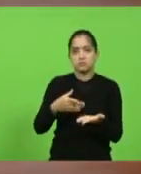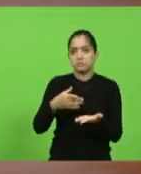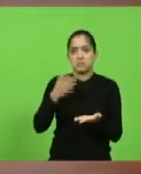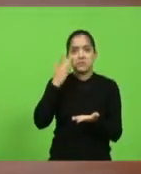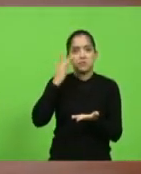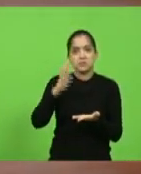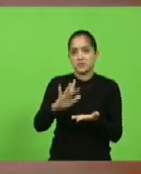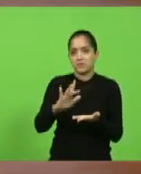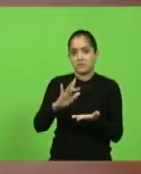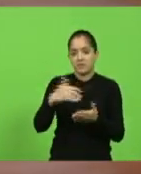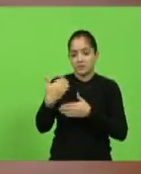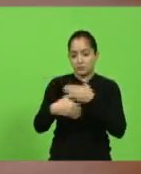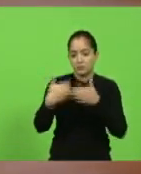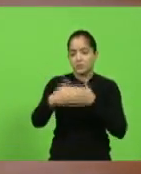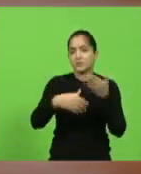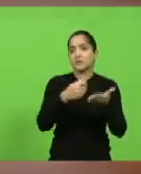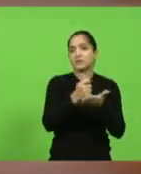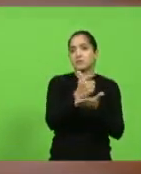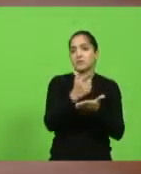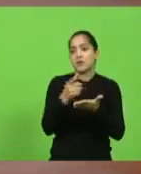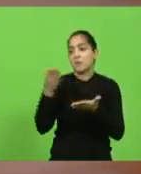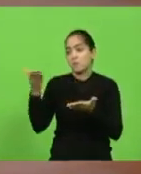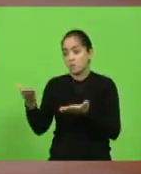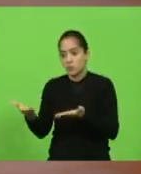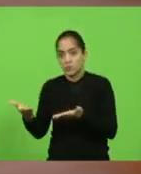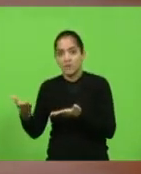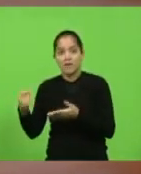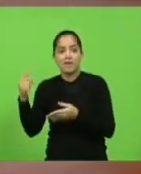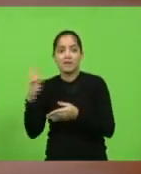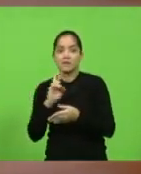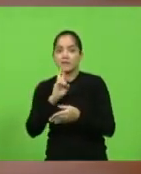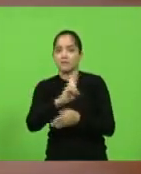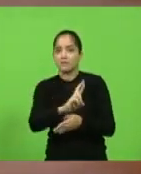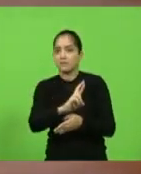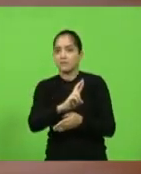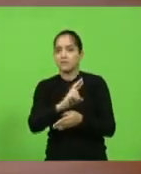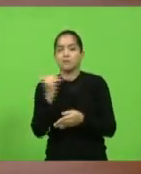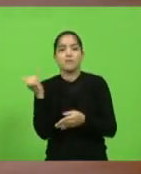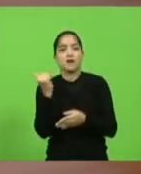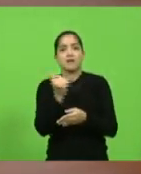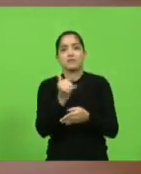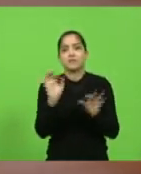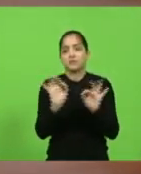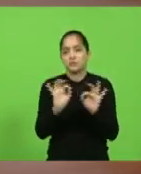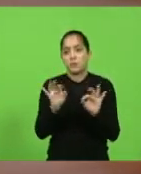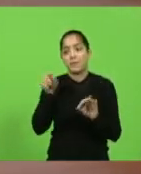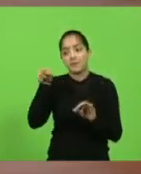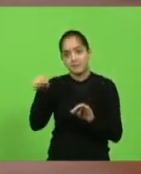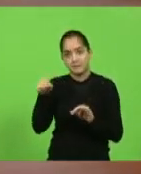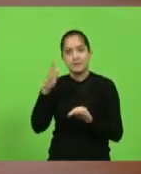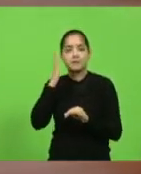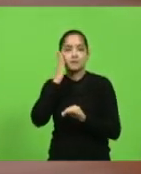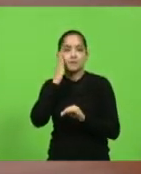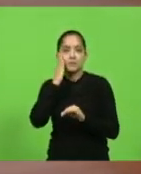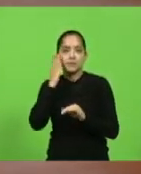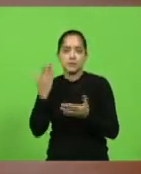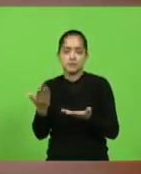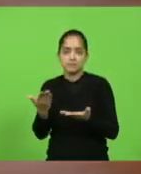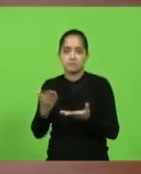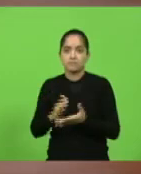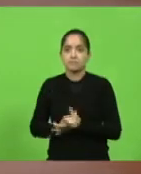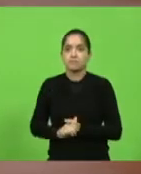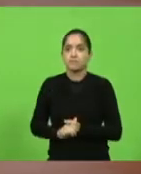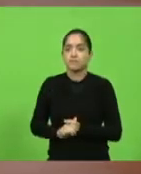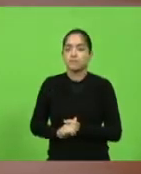dos respiradores, porque o governador não lhe passou os detalhes. Mas o governador sabia, por todas as evidências que já apontamos.